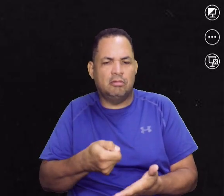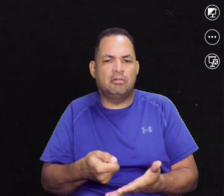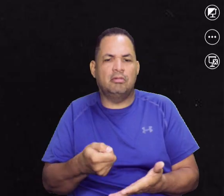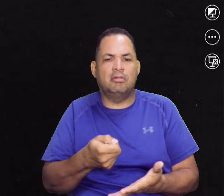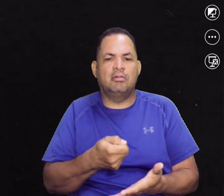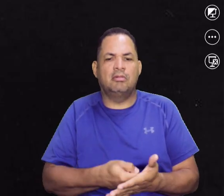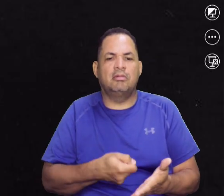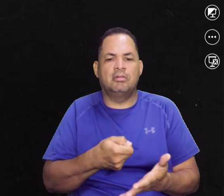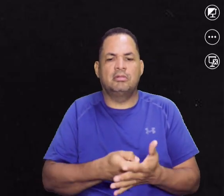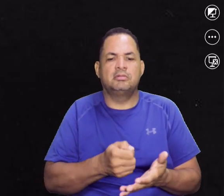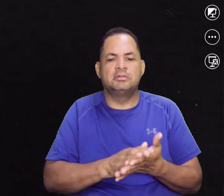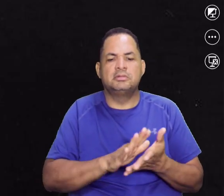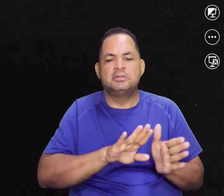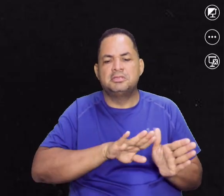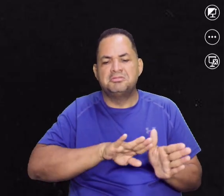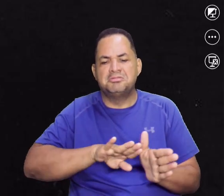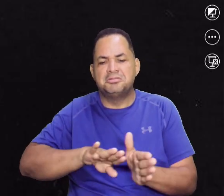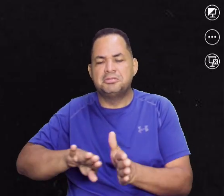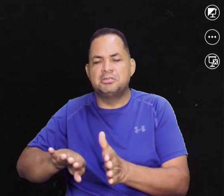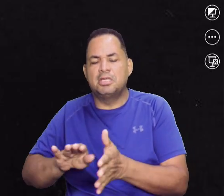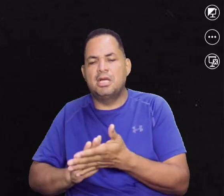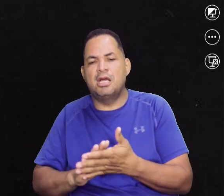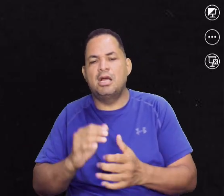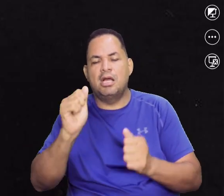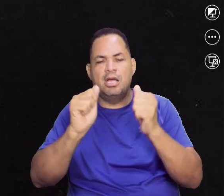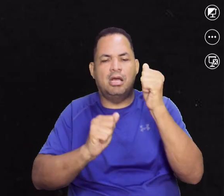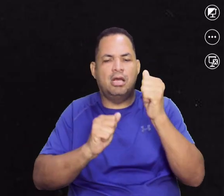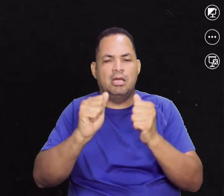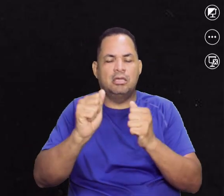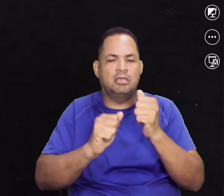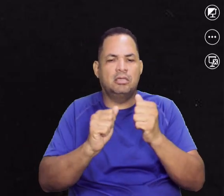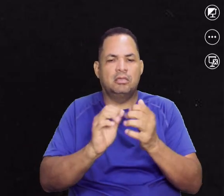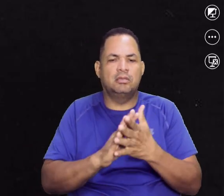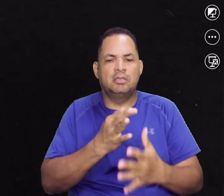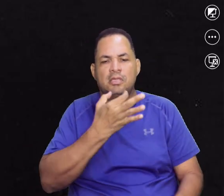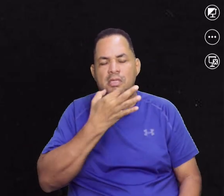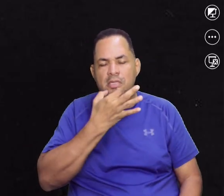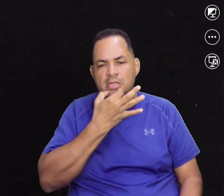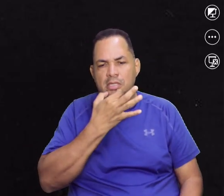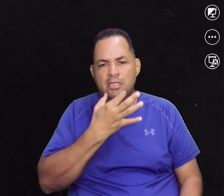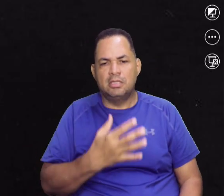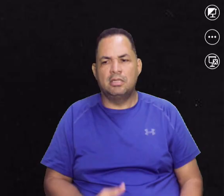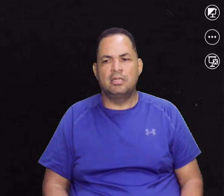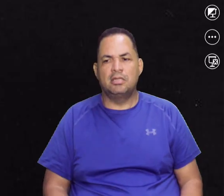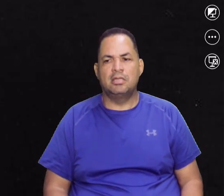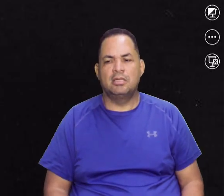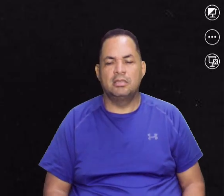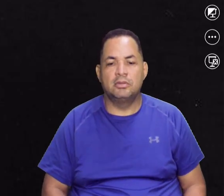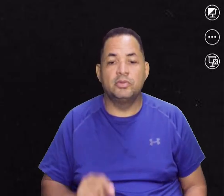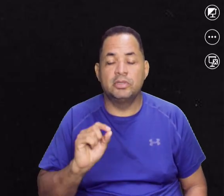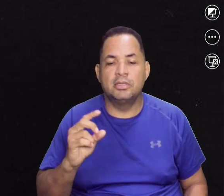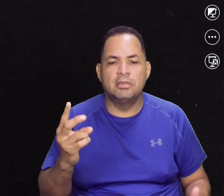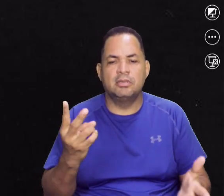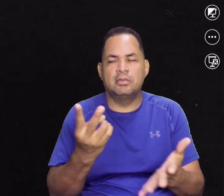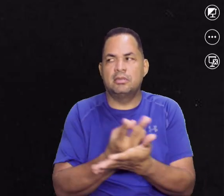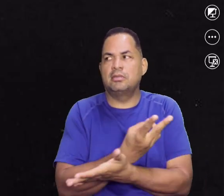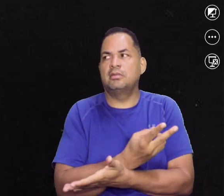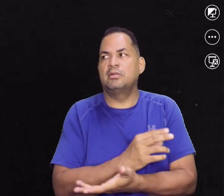boicote às indústrias inglesas. É um dos atos que o Gandhi vai influenciar a população. O que